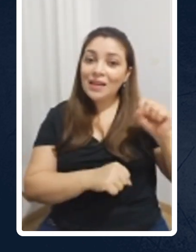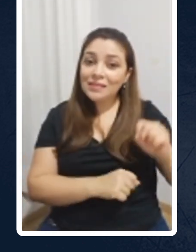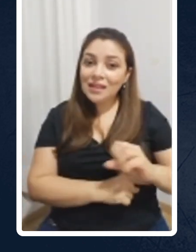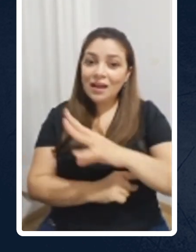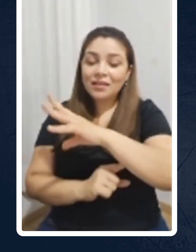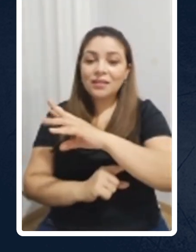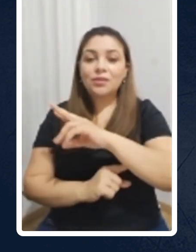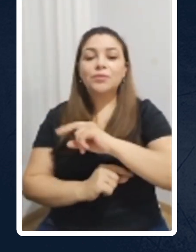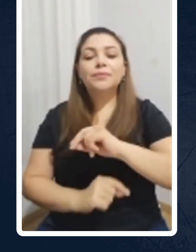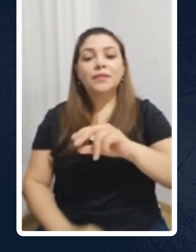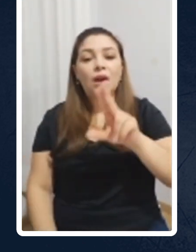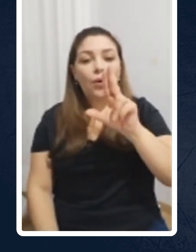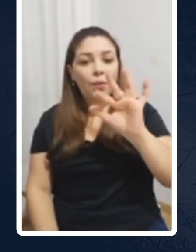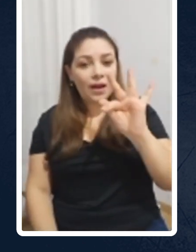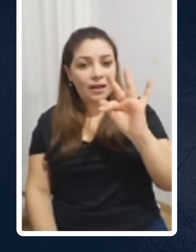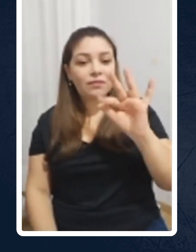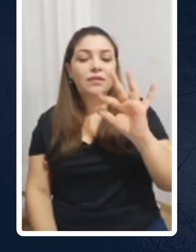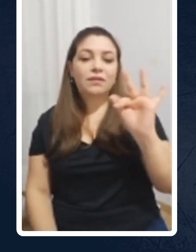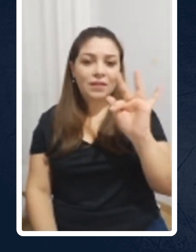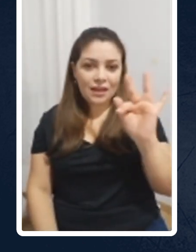Centenas de surdos, centenas, gente,